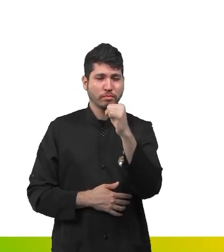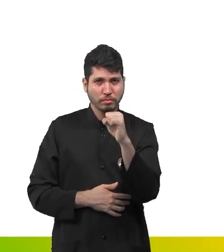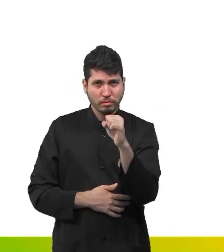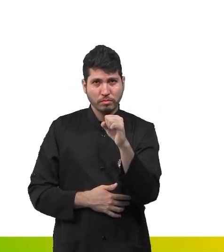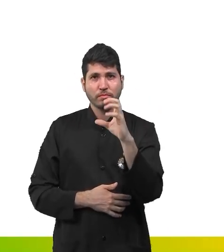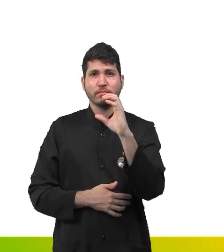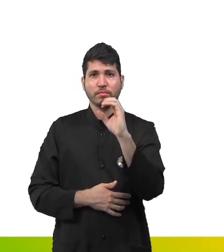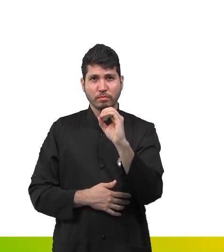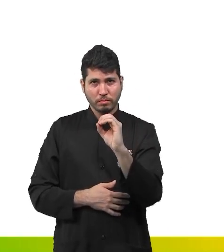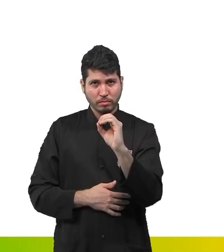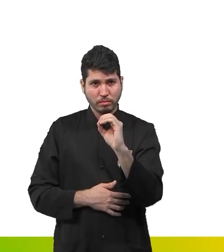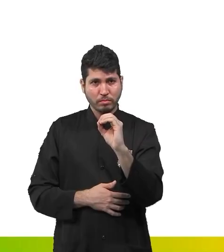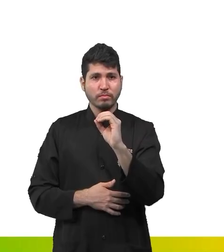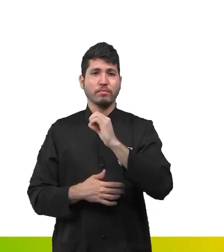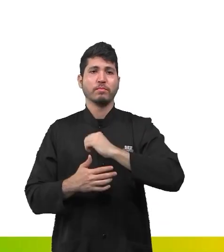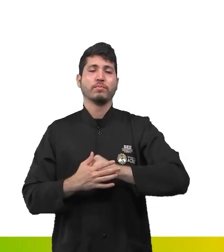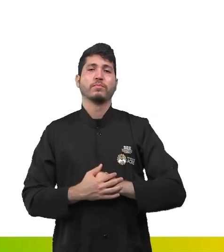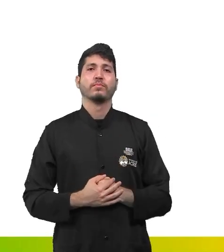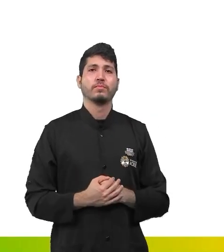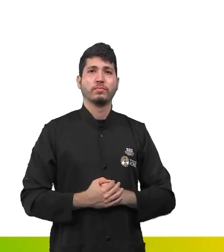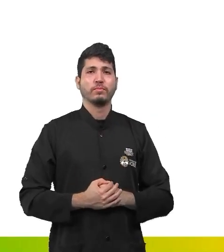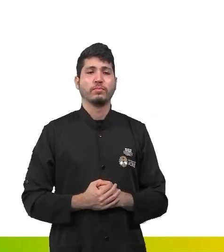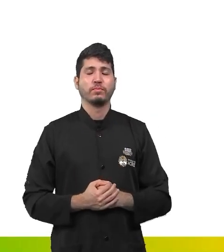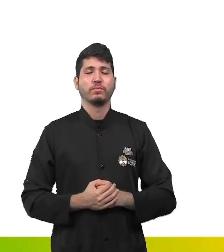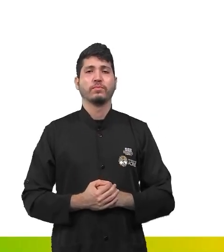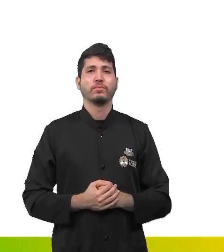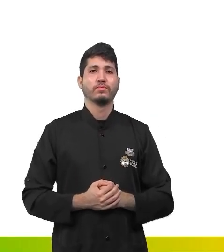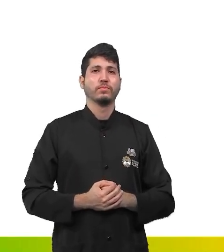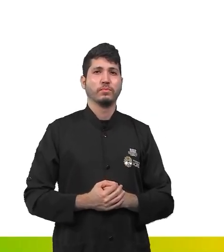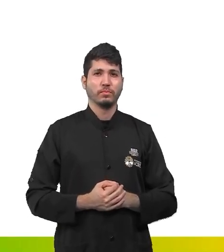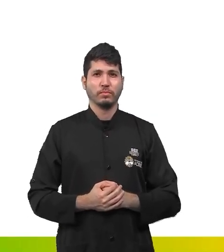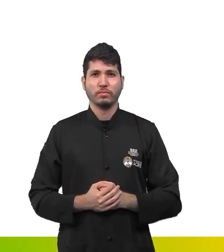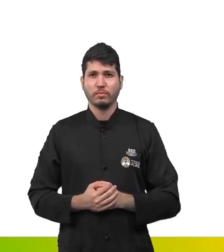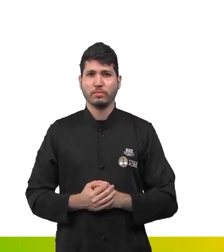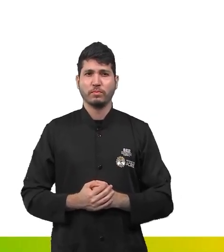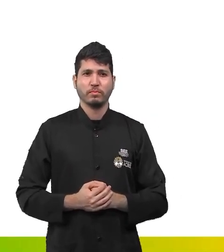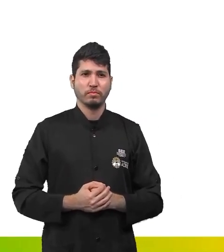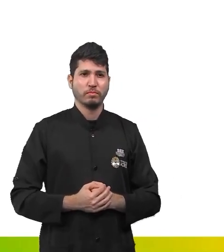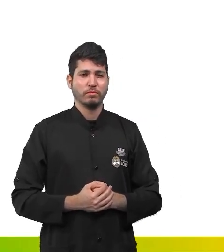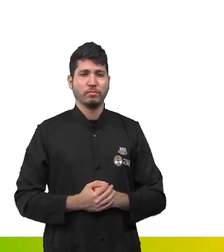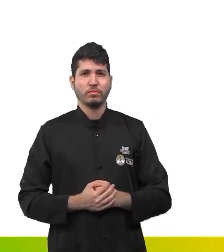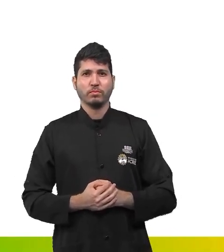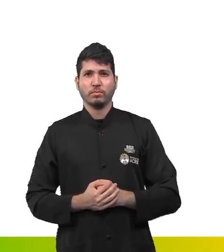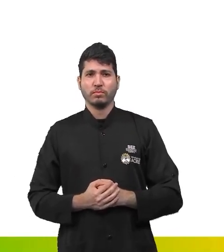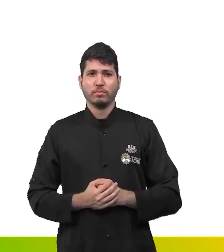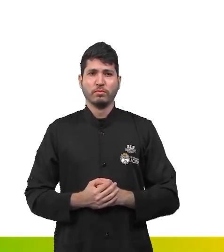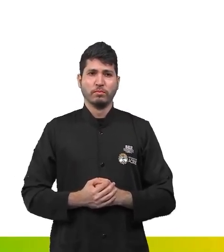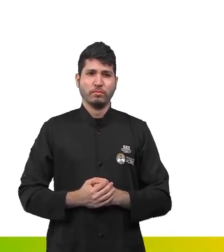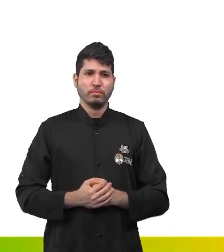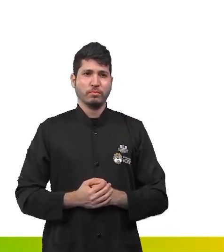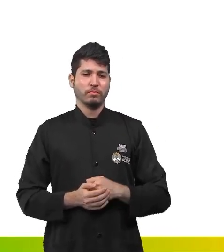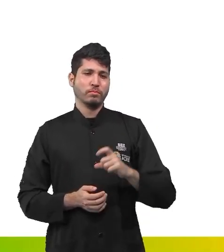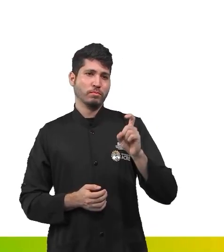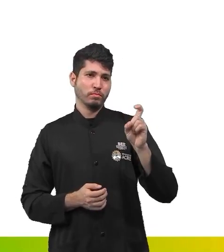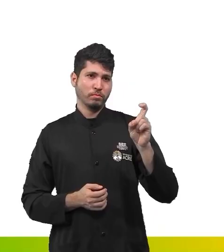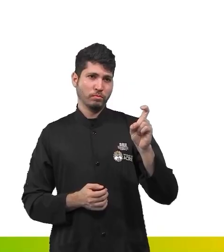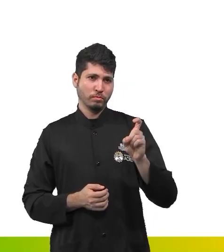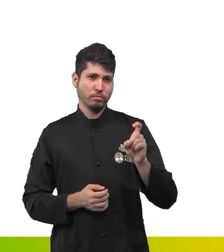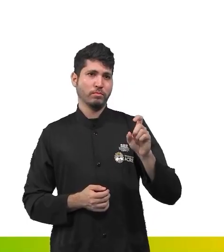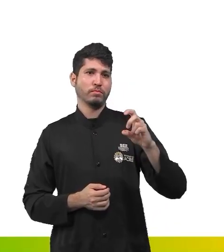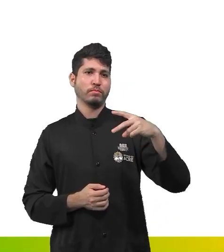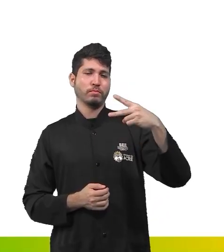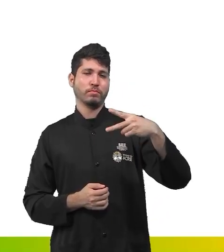480, certo? Então, teremos esse cálculo aí, x vai ser